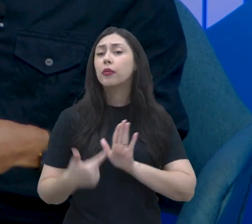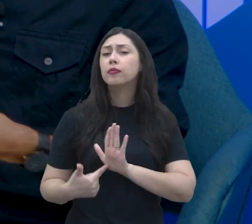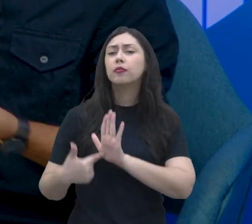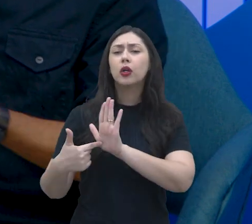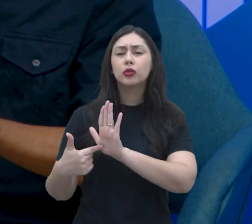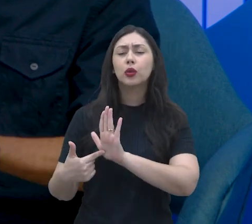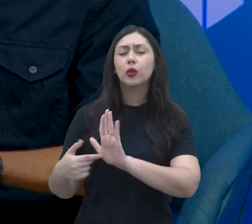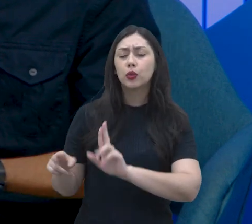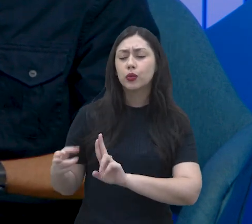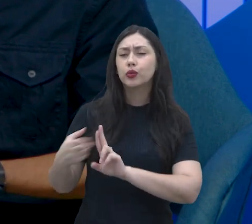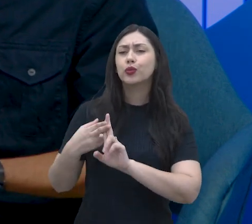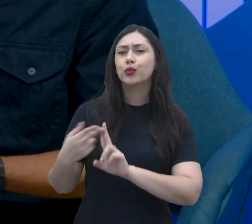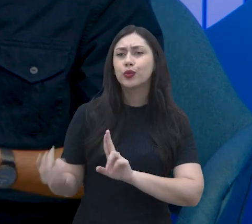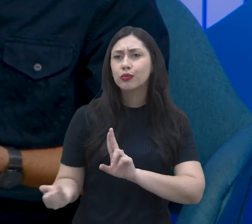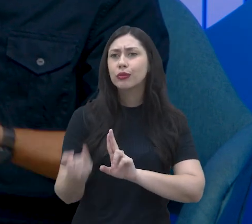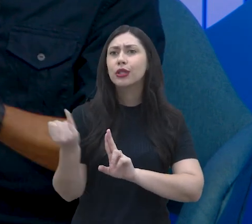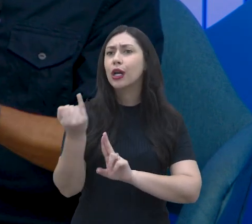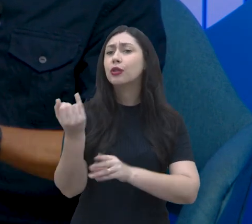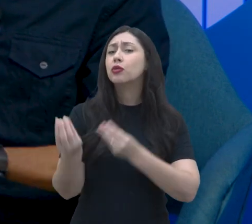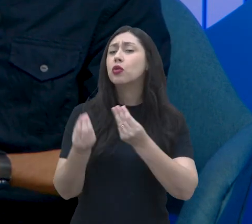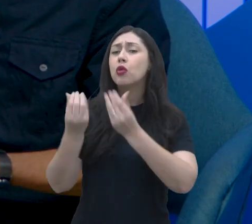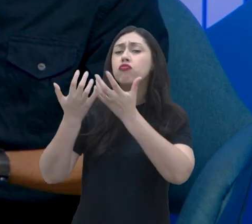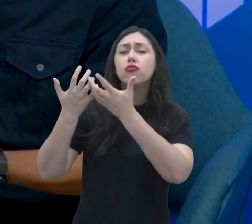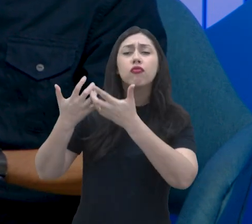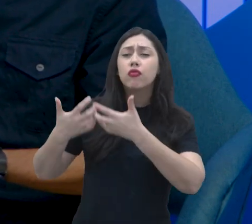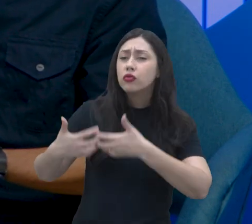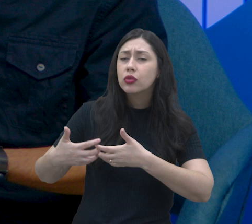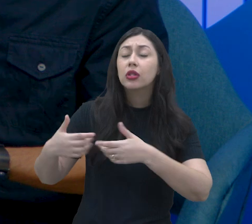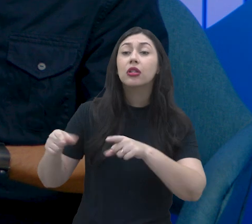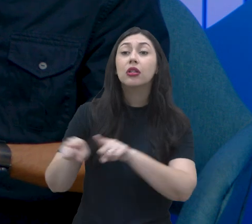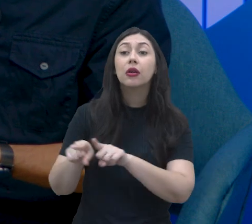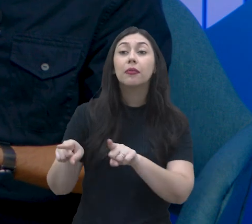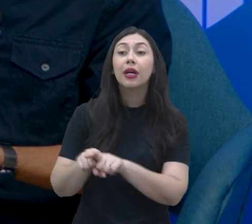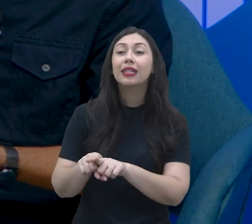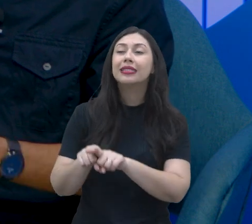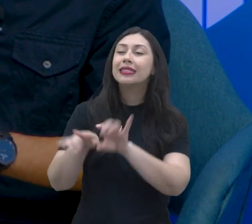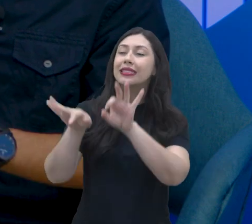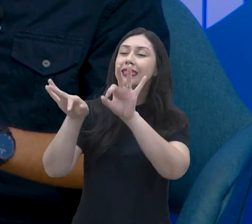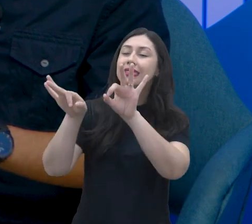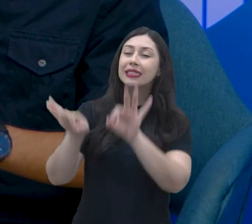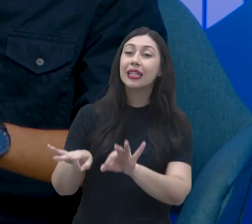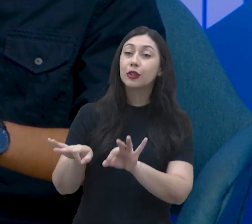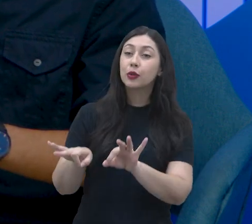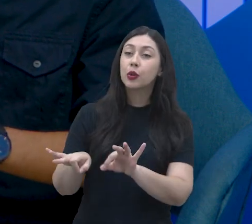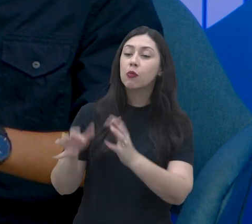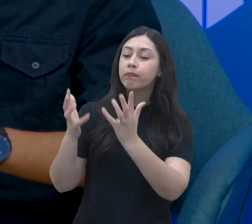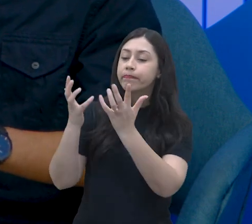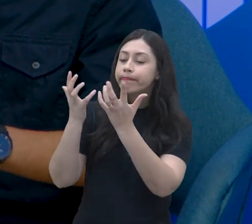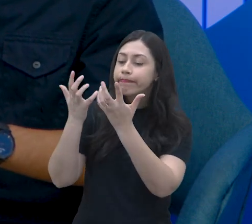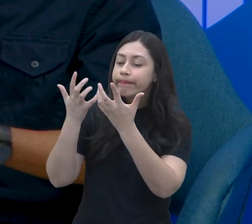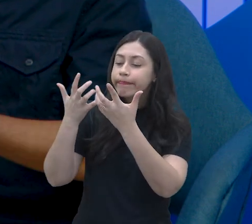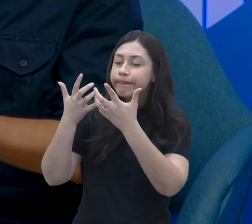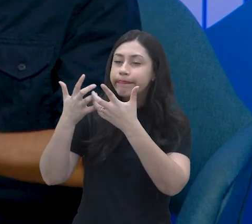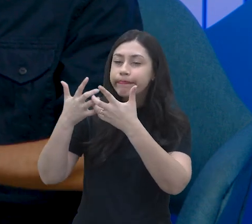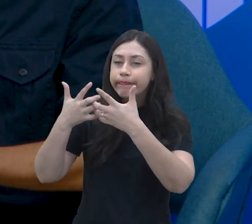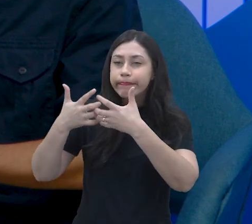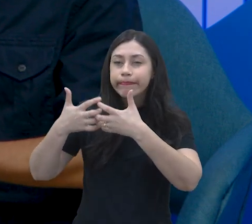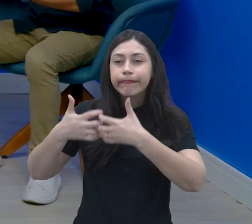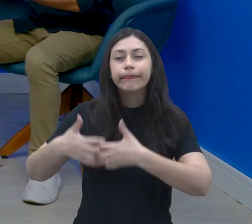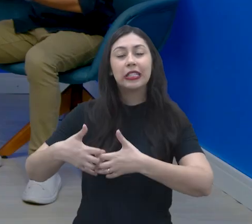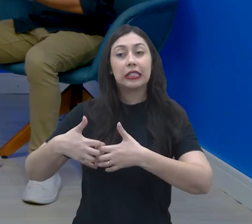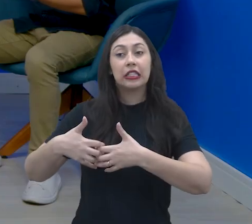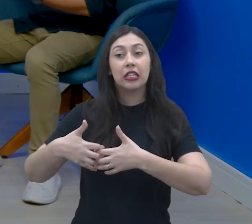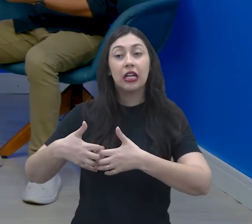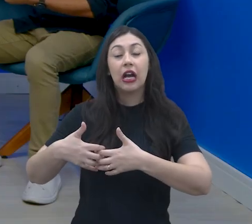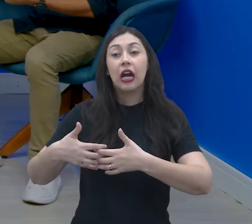toda a importância do SUS, como ele funciona e como ele funciona direitinho, como cada peça se encaixa,